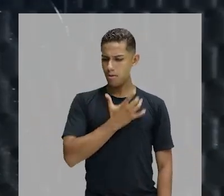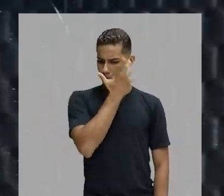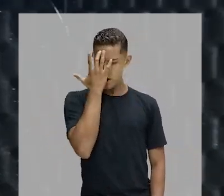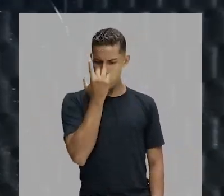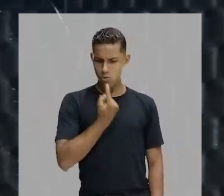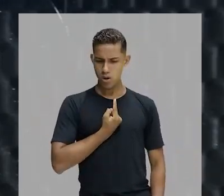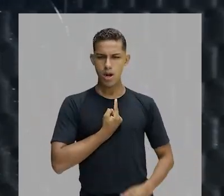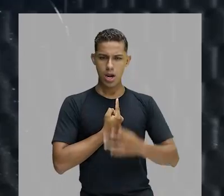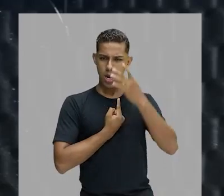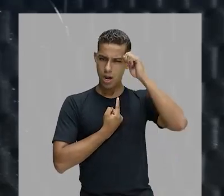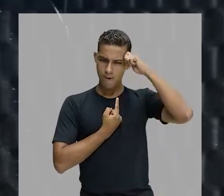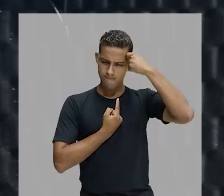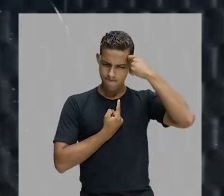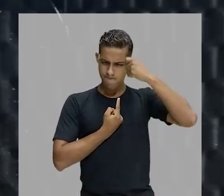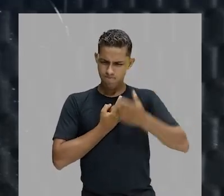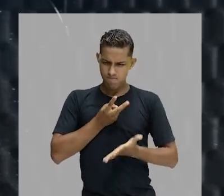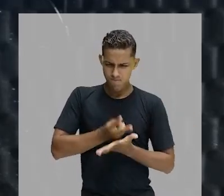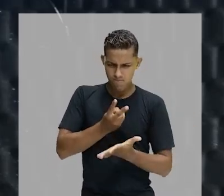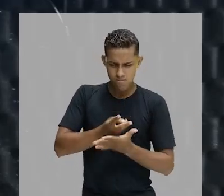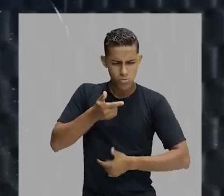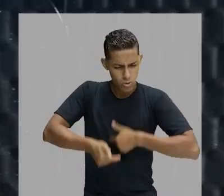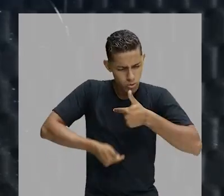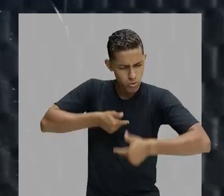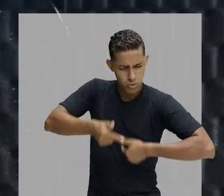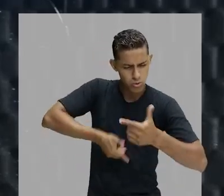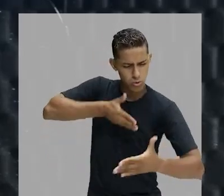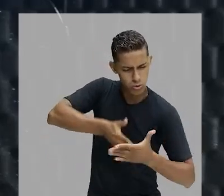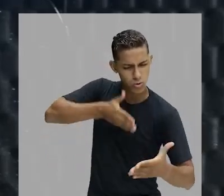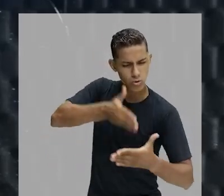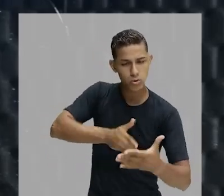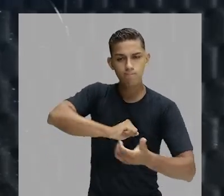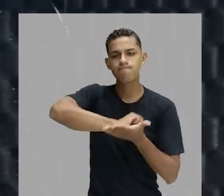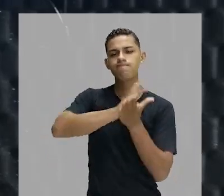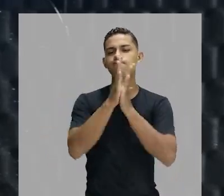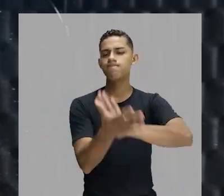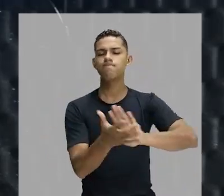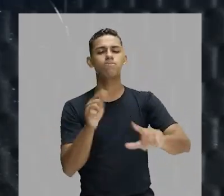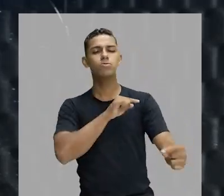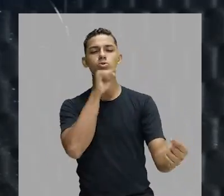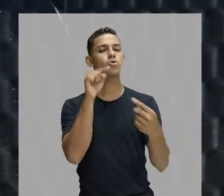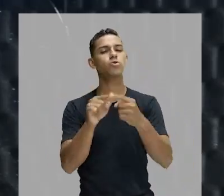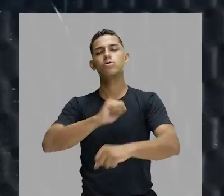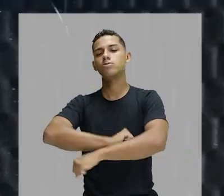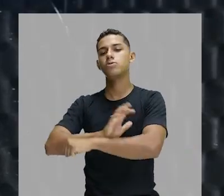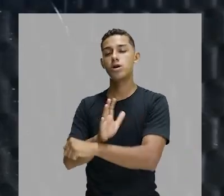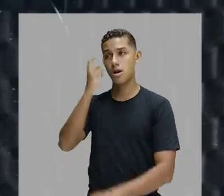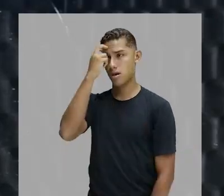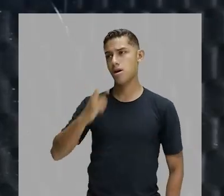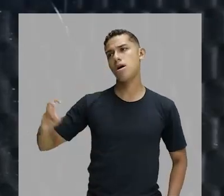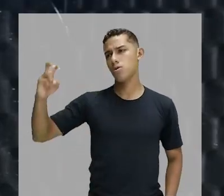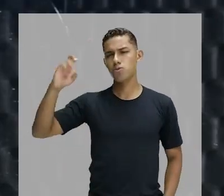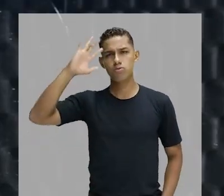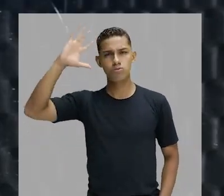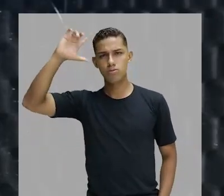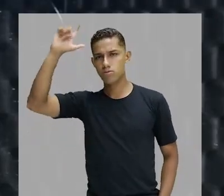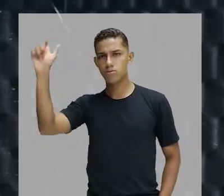da nossa diversidade cultural. Então, os antecedentes históricos eles vão ser importantes, analisar essa cultura